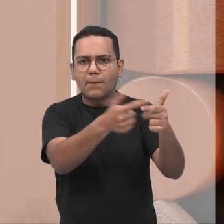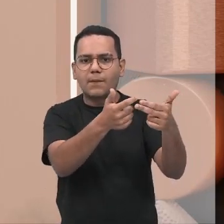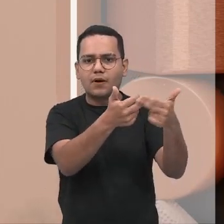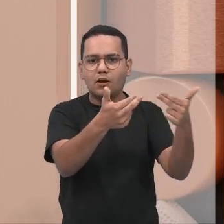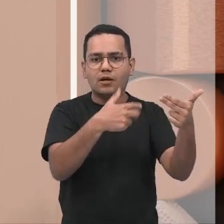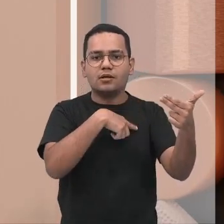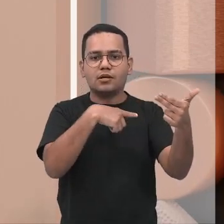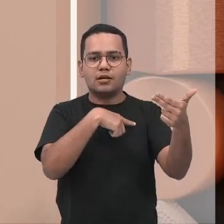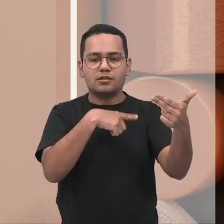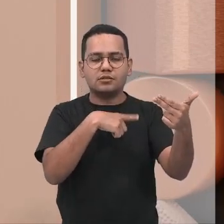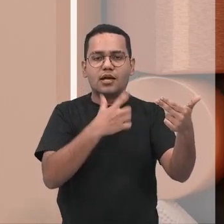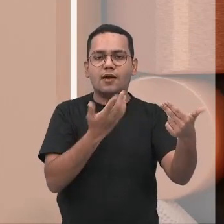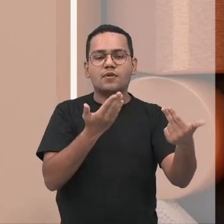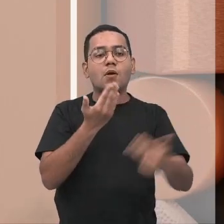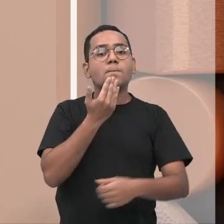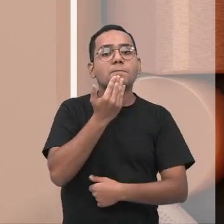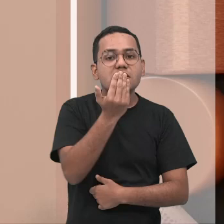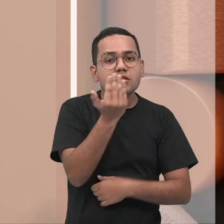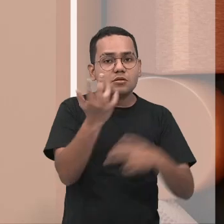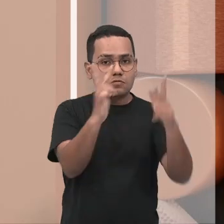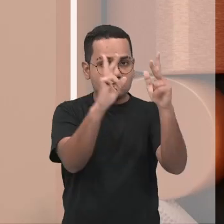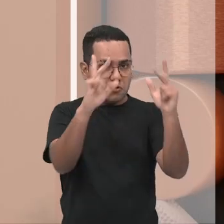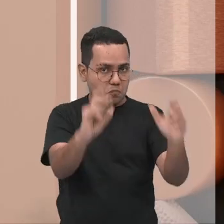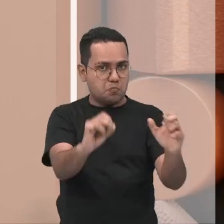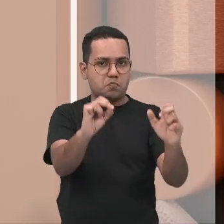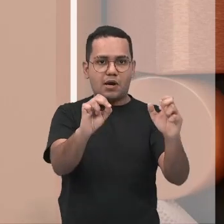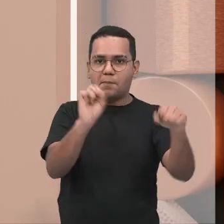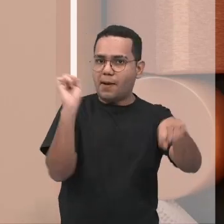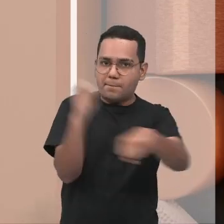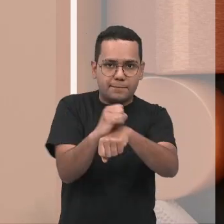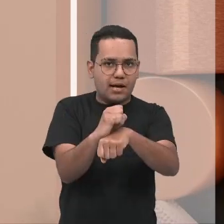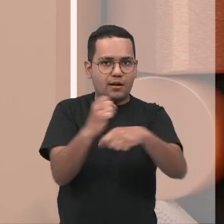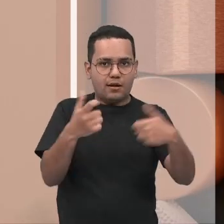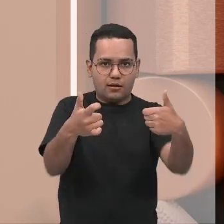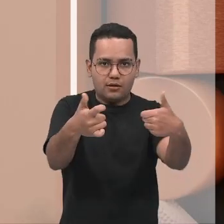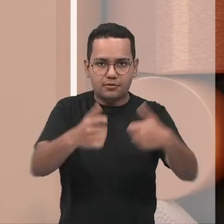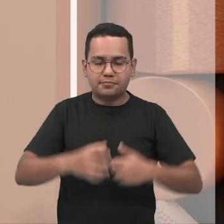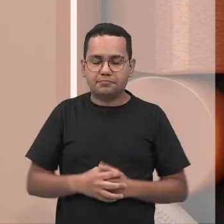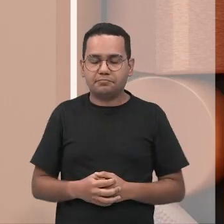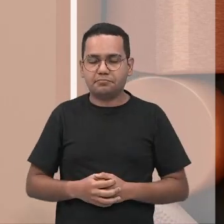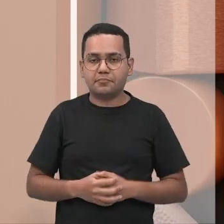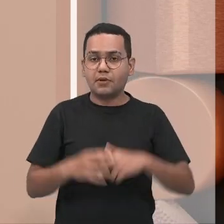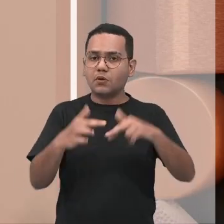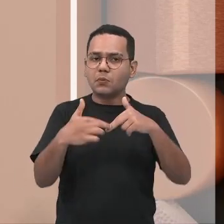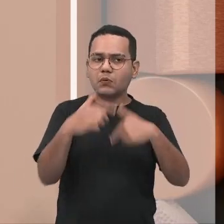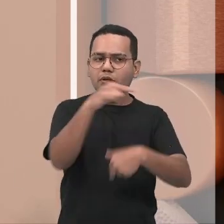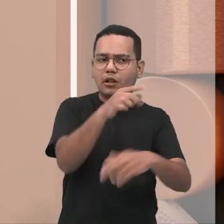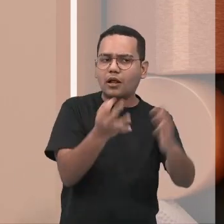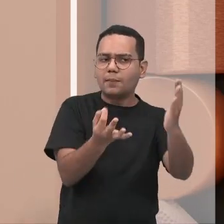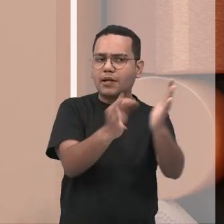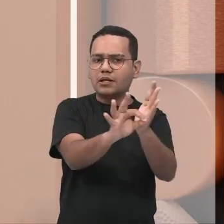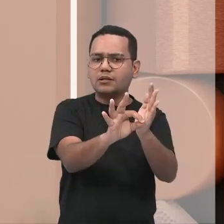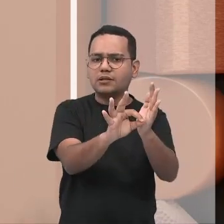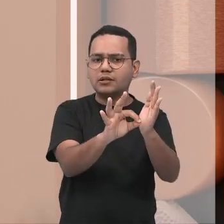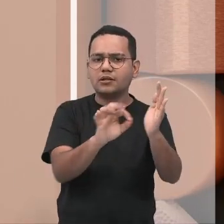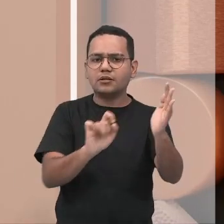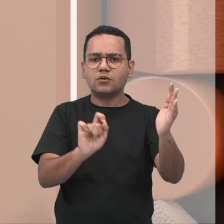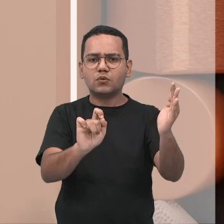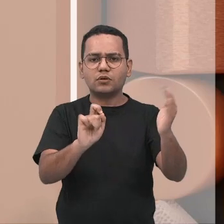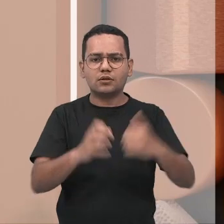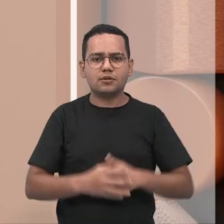assinatura desse armistício. Mas as condições, galera, que esse armistício foi assinado, era